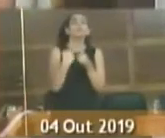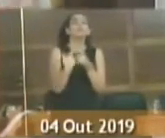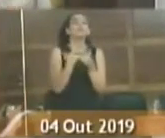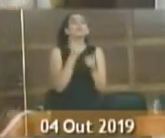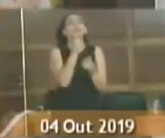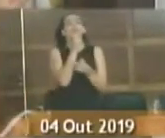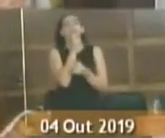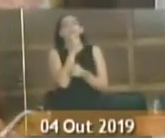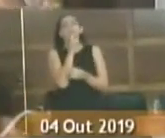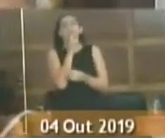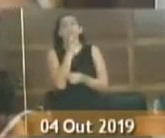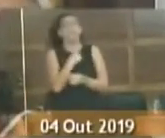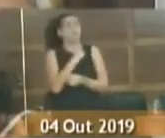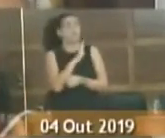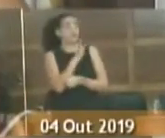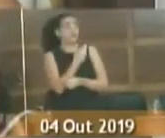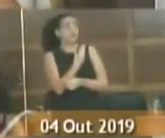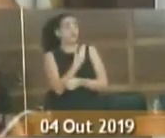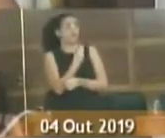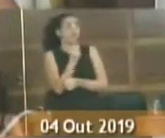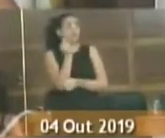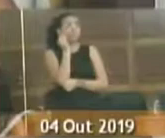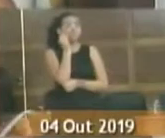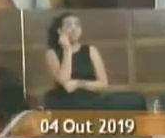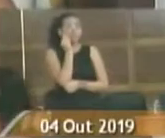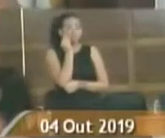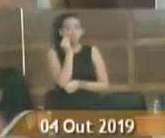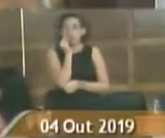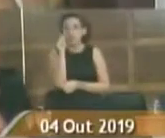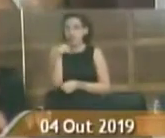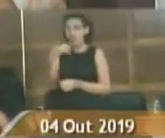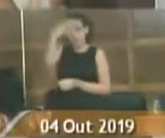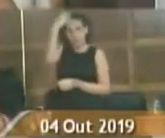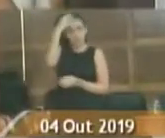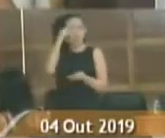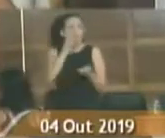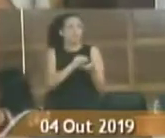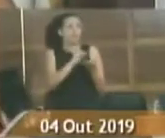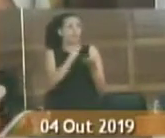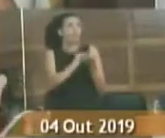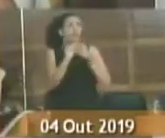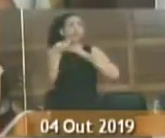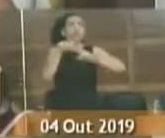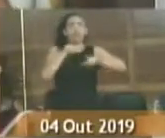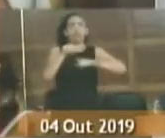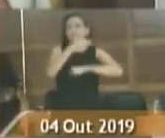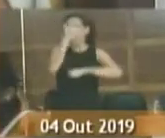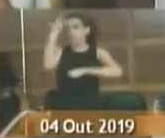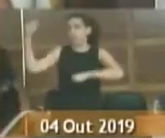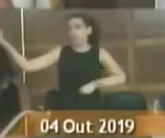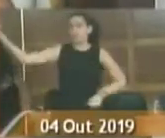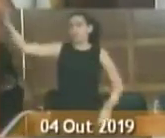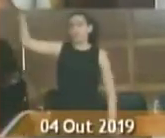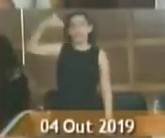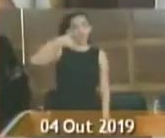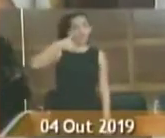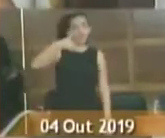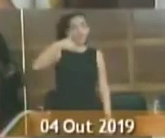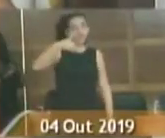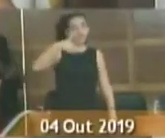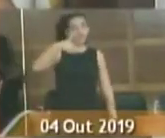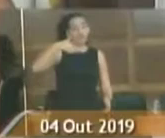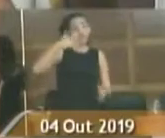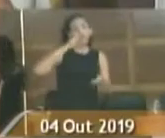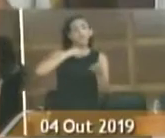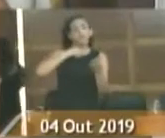já vi várias situações aqui em Angra que, por falta de emprego, pessoas que vieram de fora foram